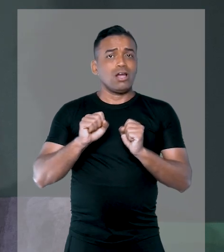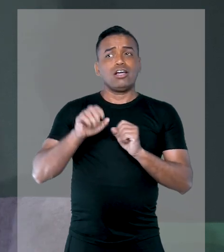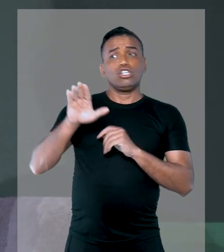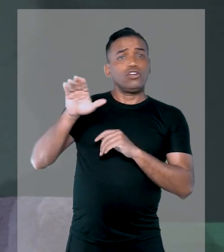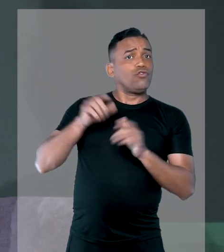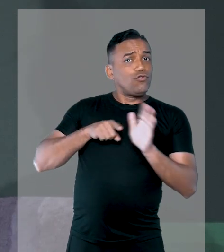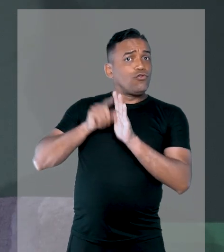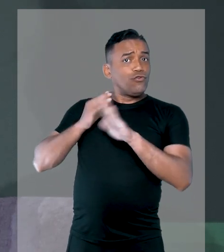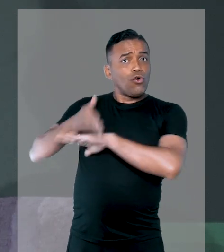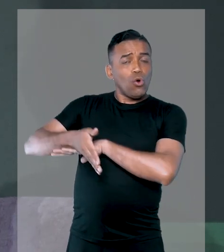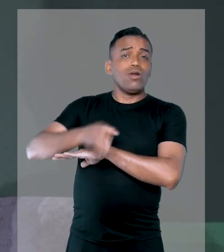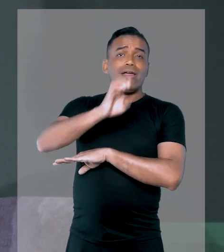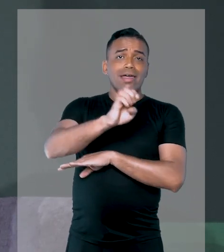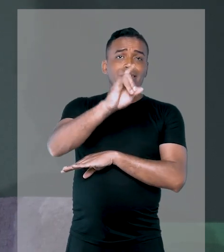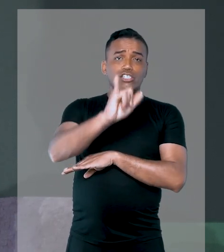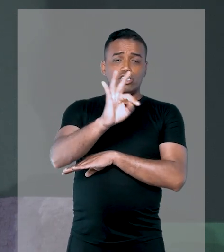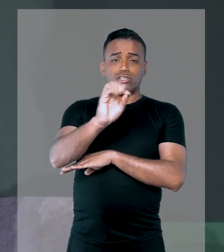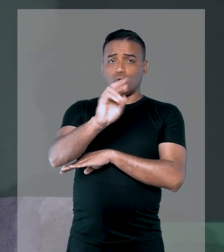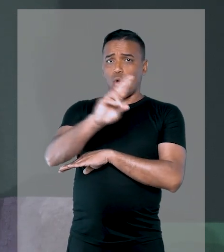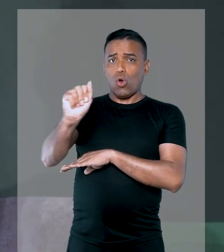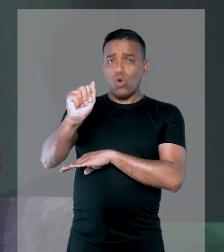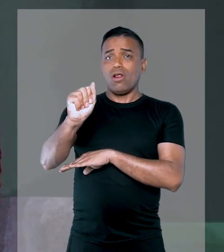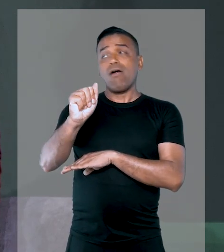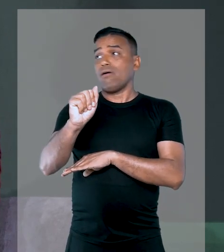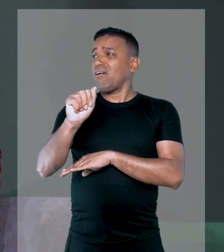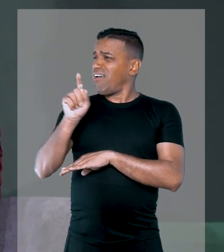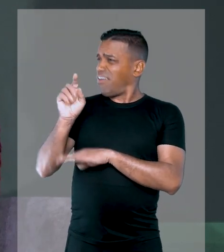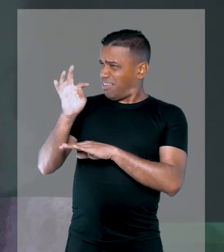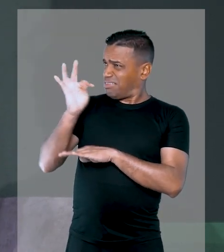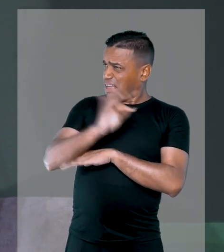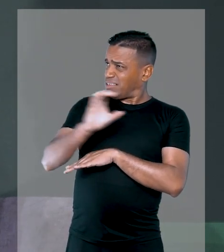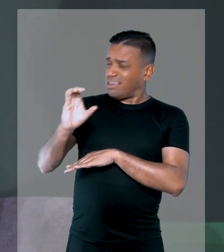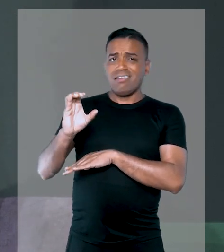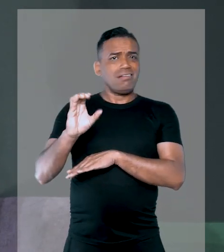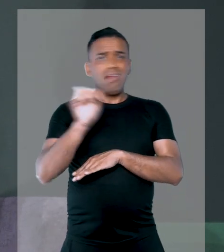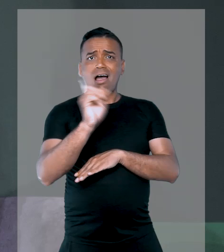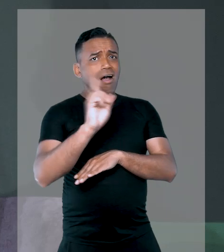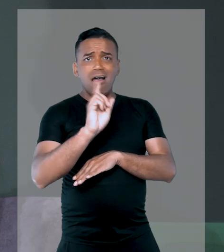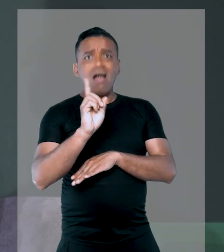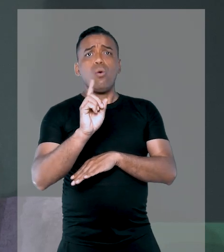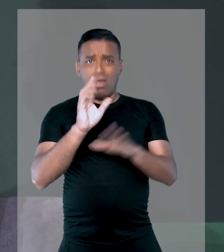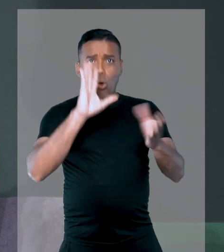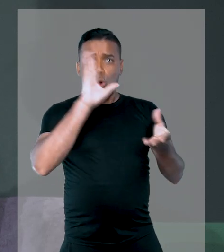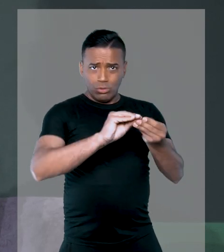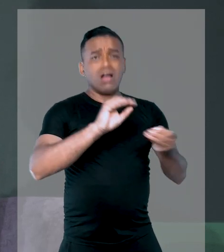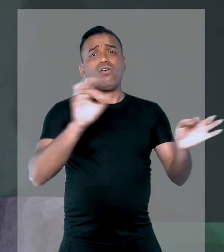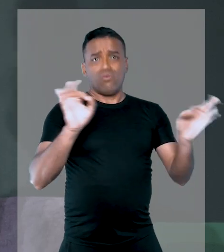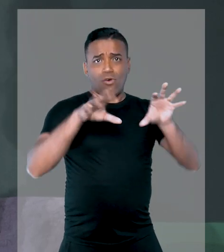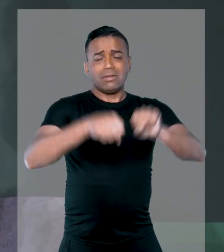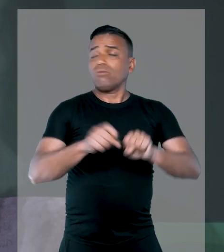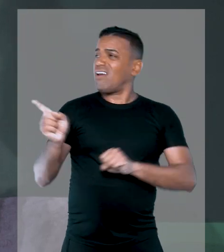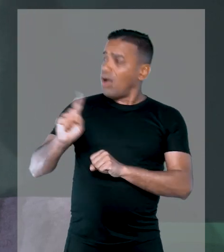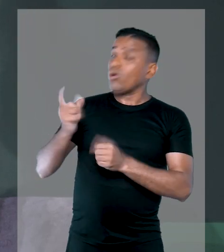eles falaram, mas isso não é um trabalho acadêmico. Eu falei, esse é o meu trabalho de conclusão de curso. Eles falaram, não, a gente quer publicar isso como um livro e tudo mais.